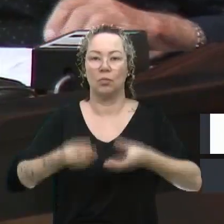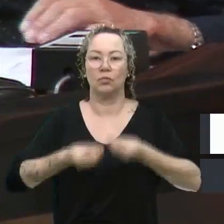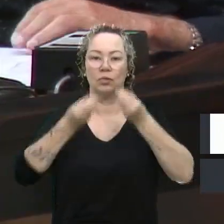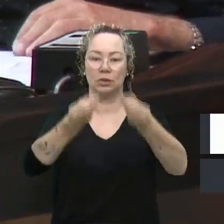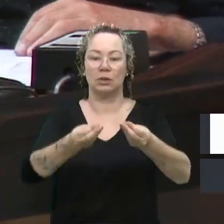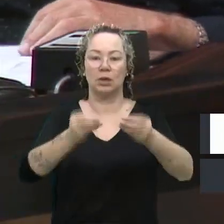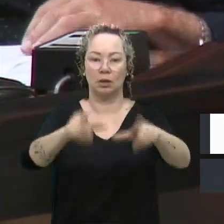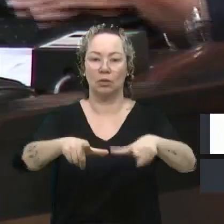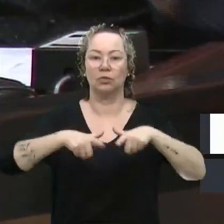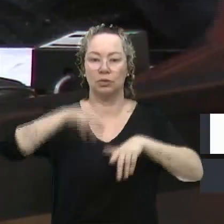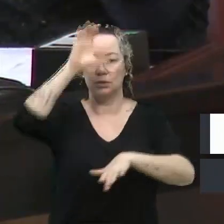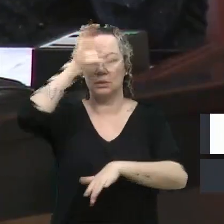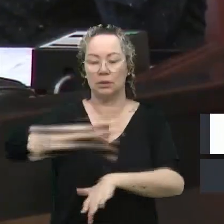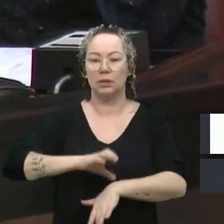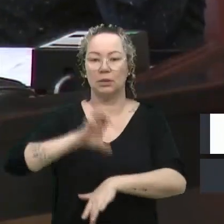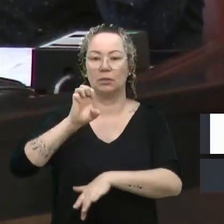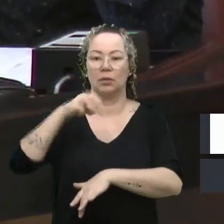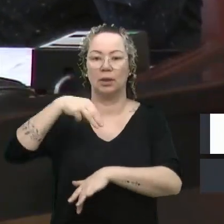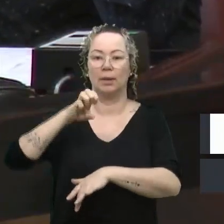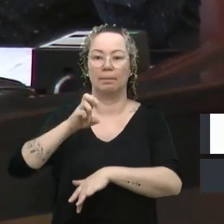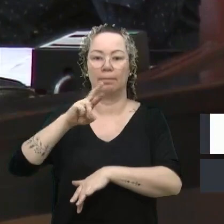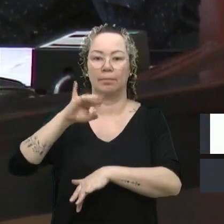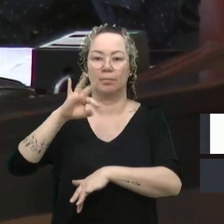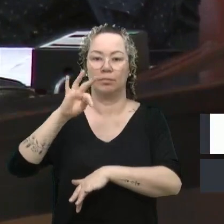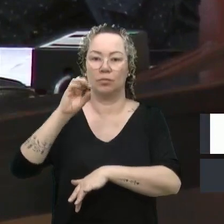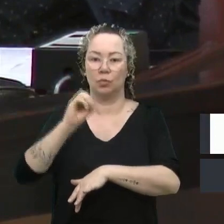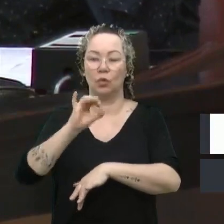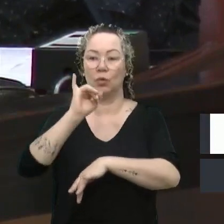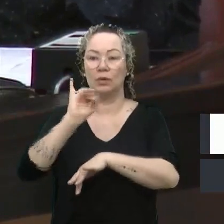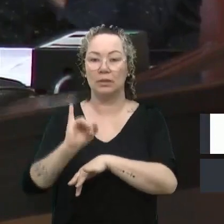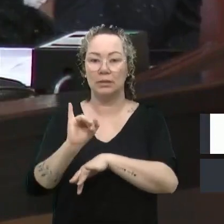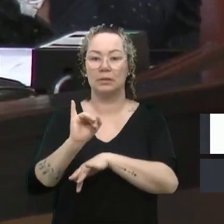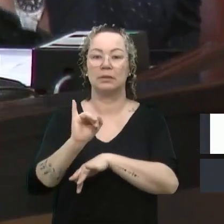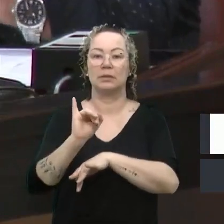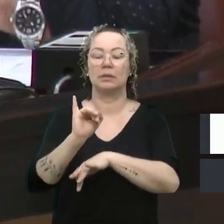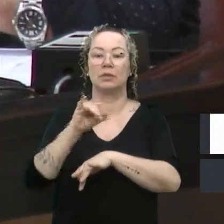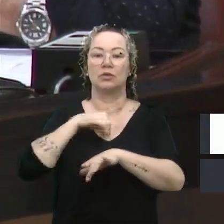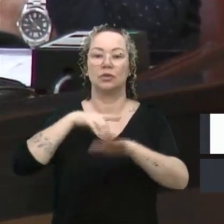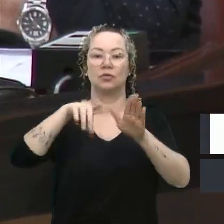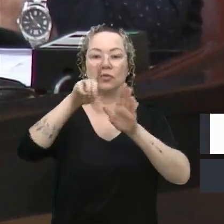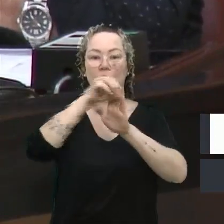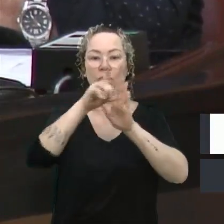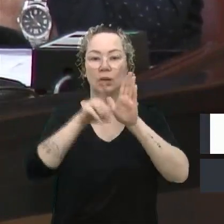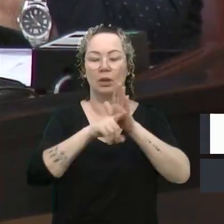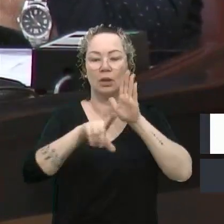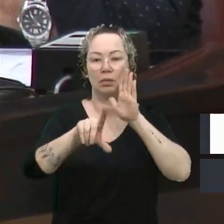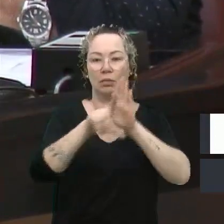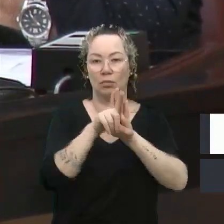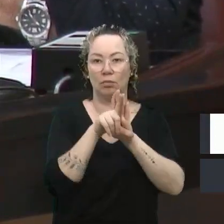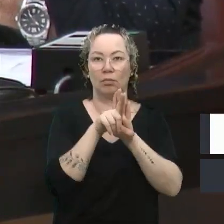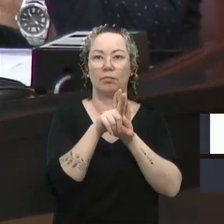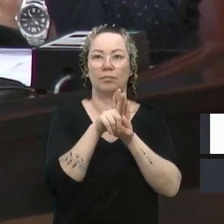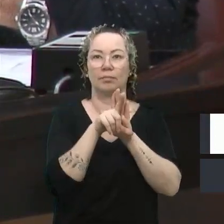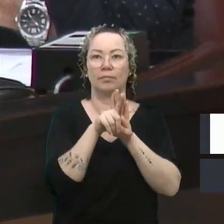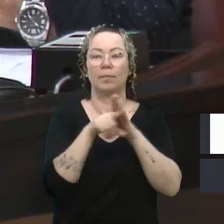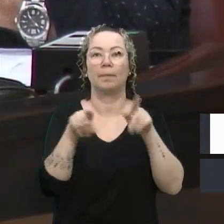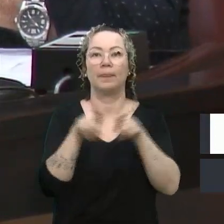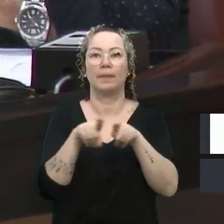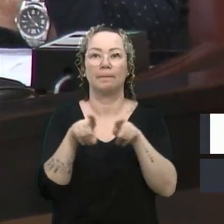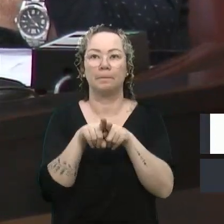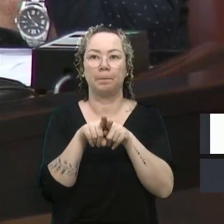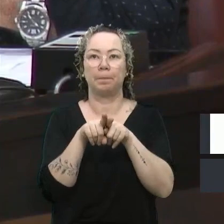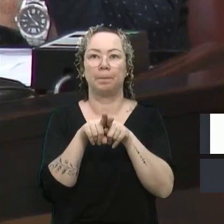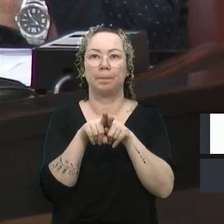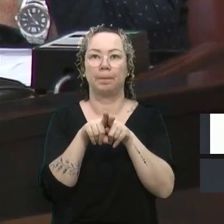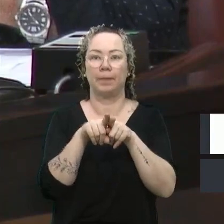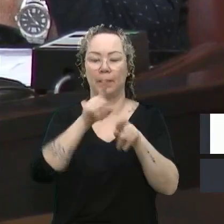cidadão emérito mediante a propositura de decreto legislativo. Ainda, neste